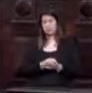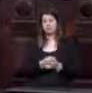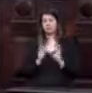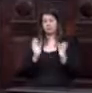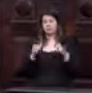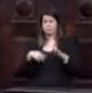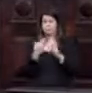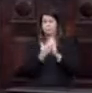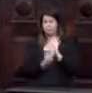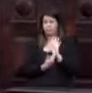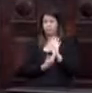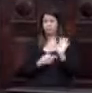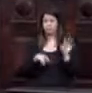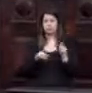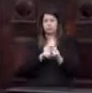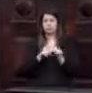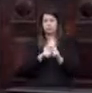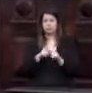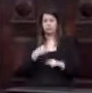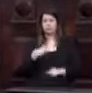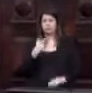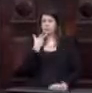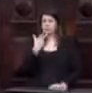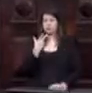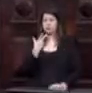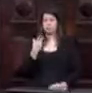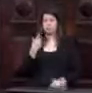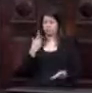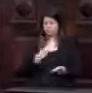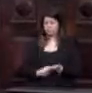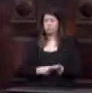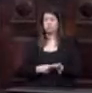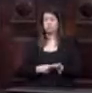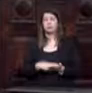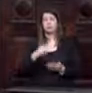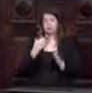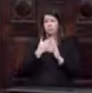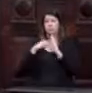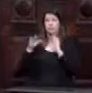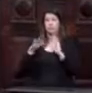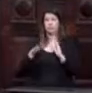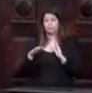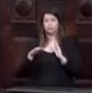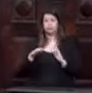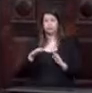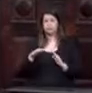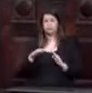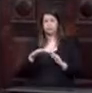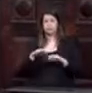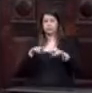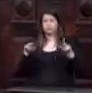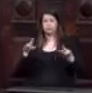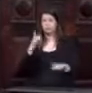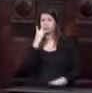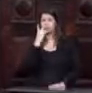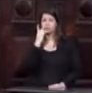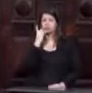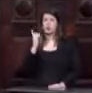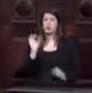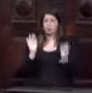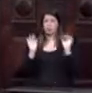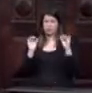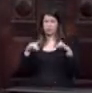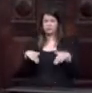de redação e eu me comprometo, presidente, a enviar por meio magnético aos deputados o texto